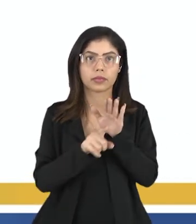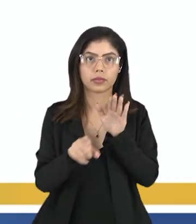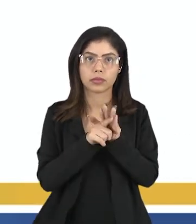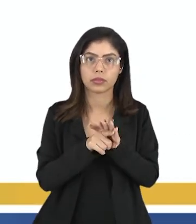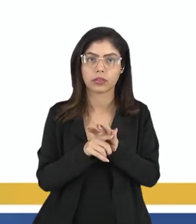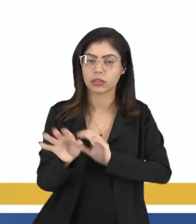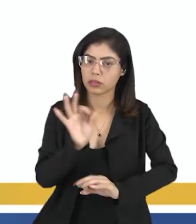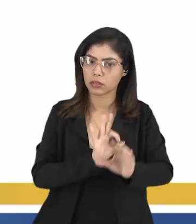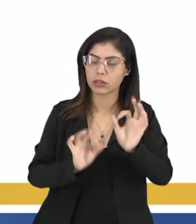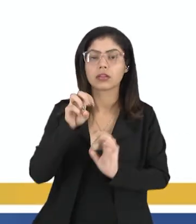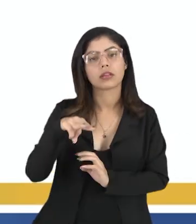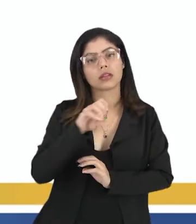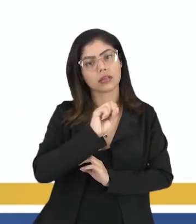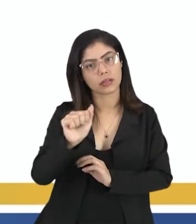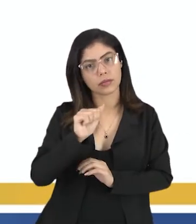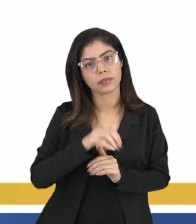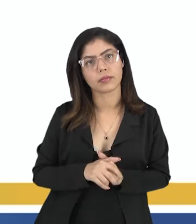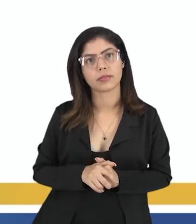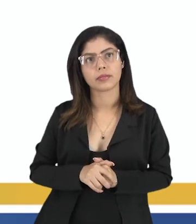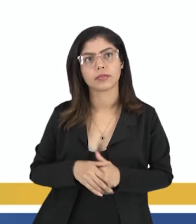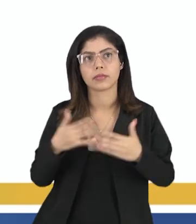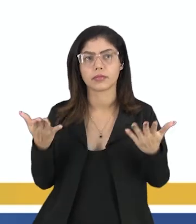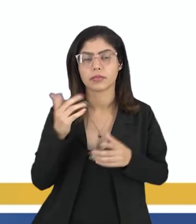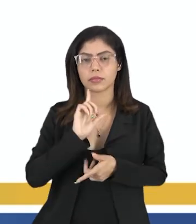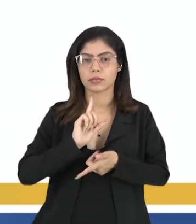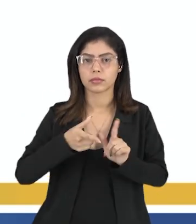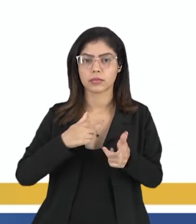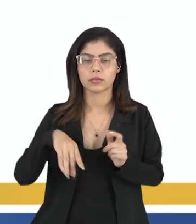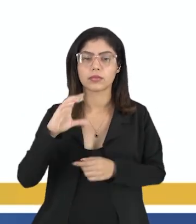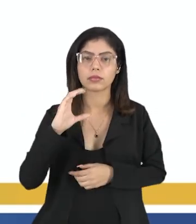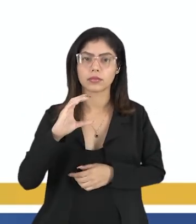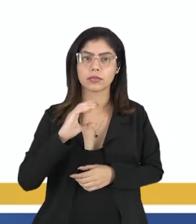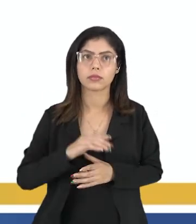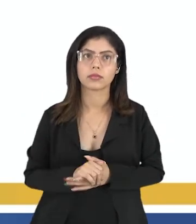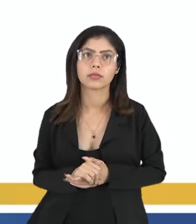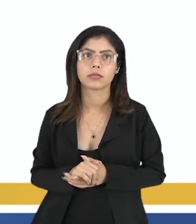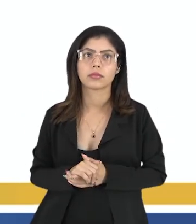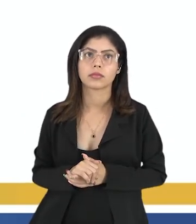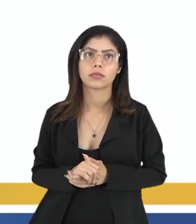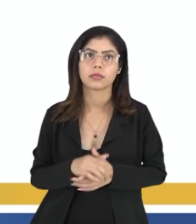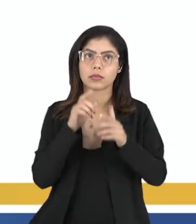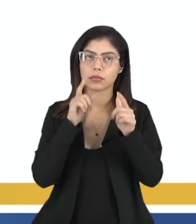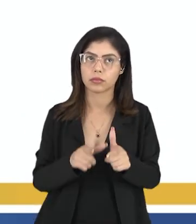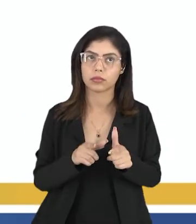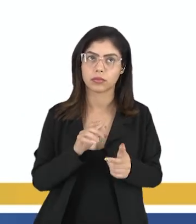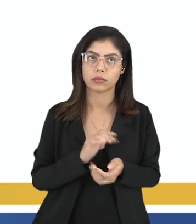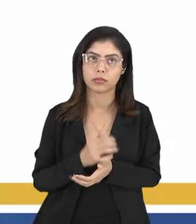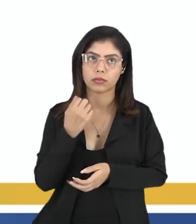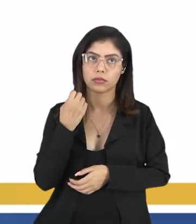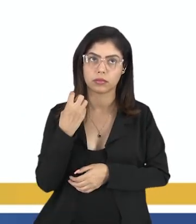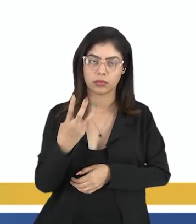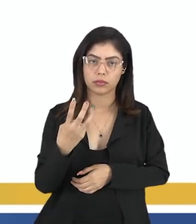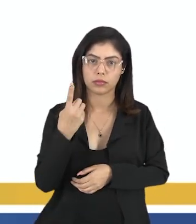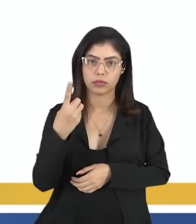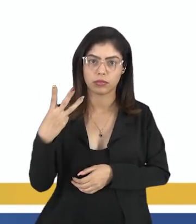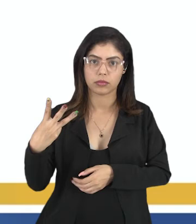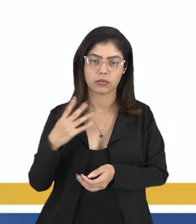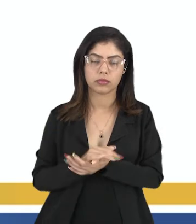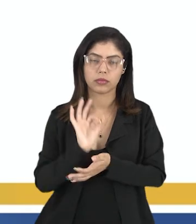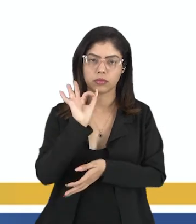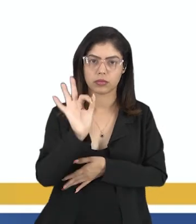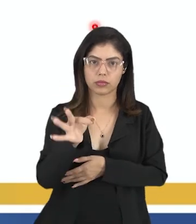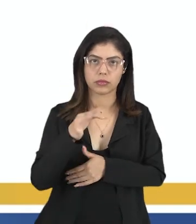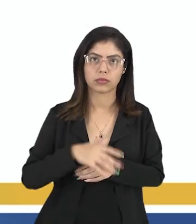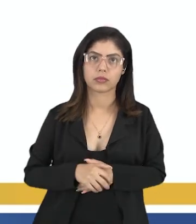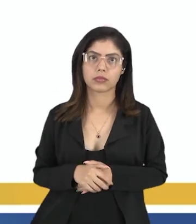lei conservação das massas. Então, a opção correta é a letra C, onde a afirmativa 1 e 3